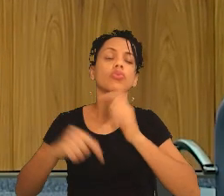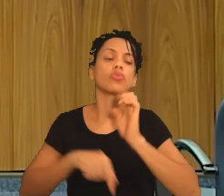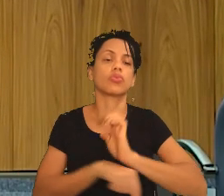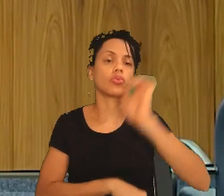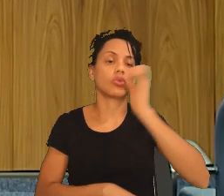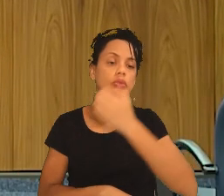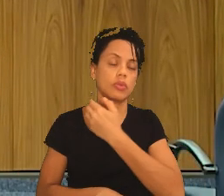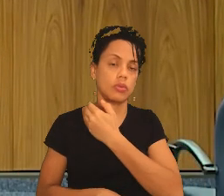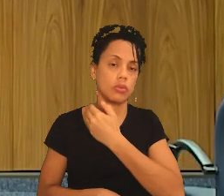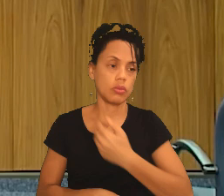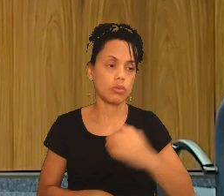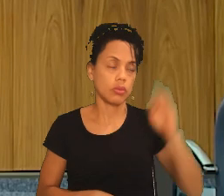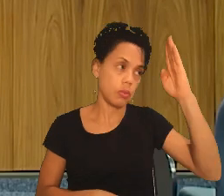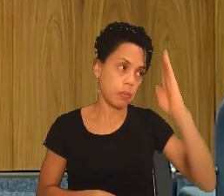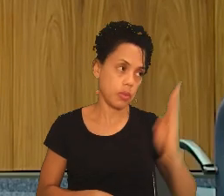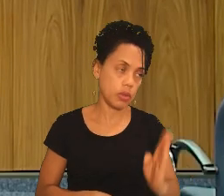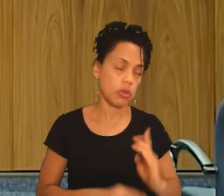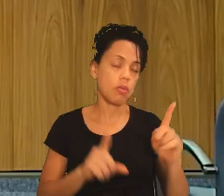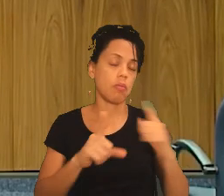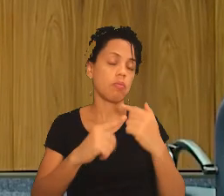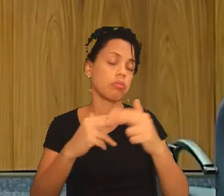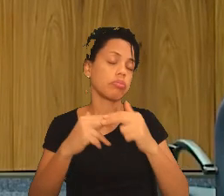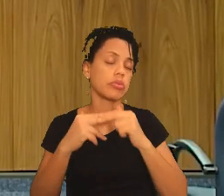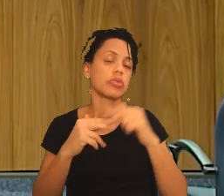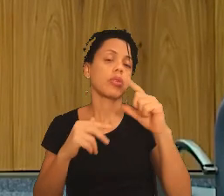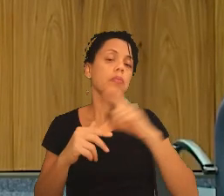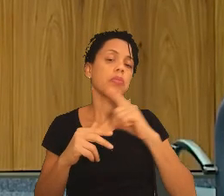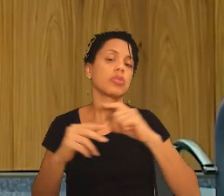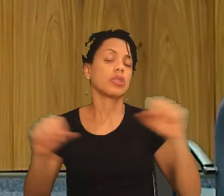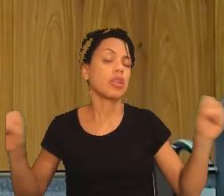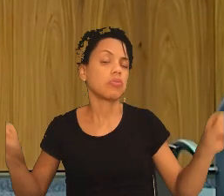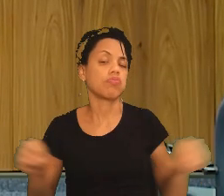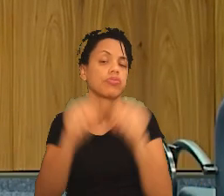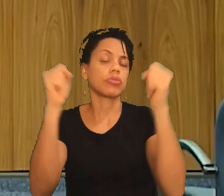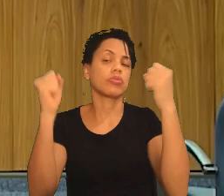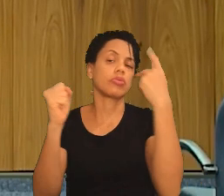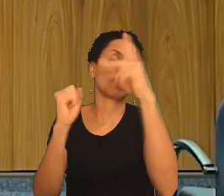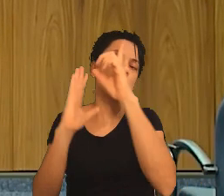de 8.000 indígenas, a necessidade da gente aprofundar nessa